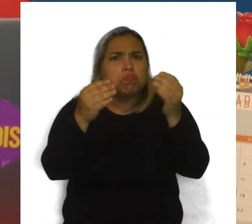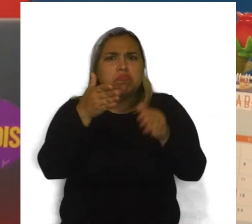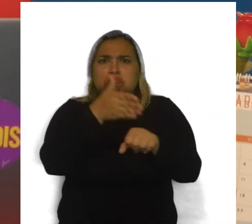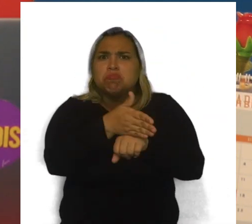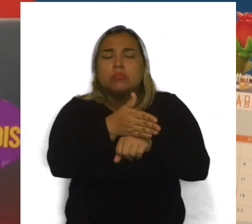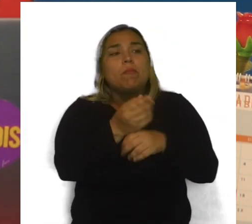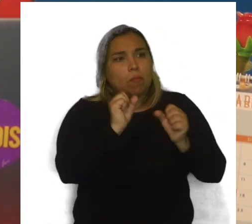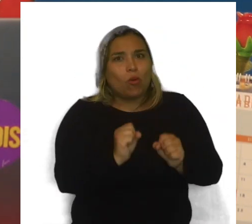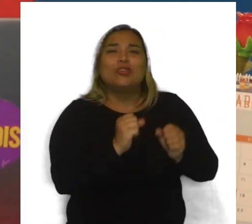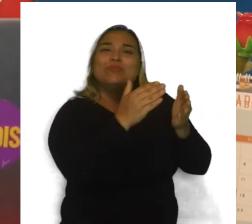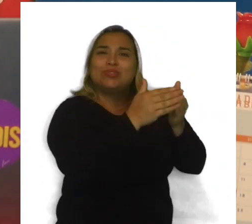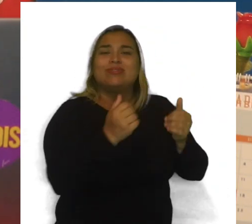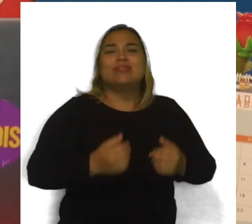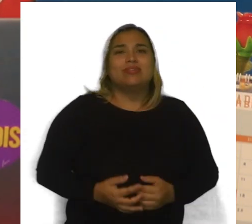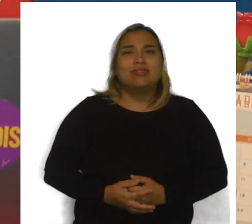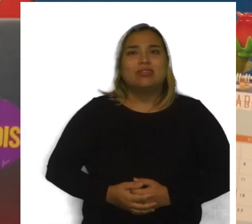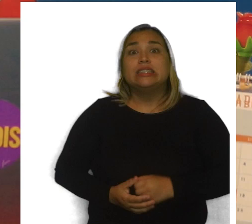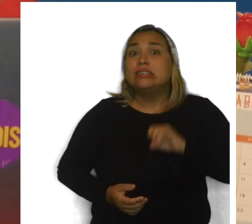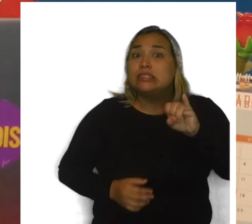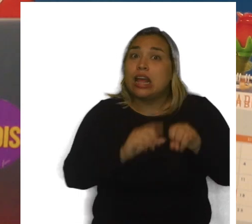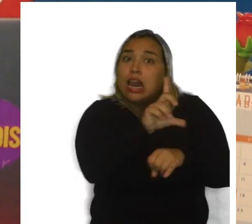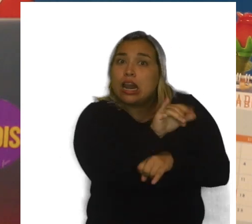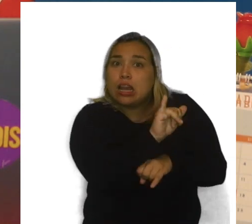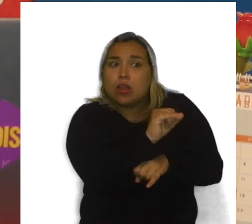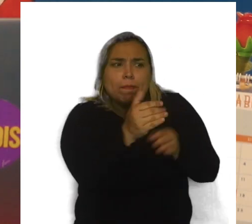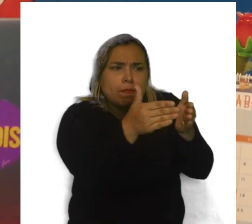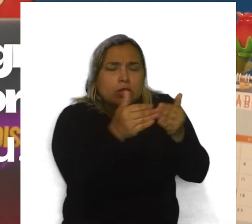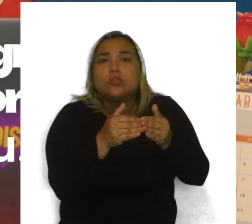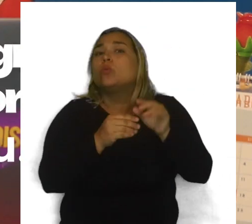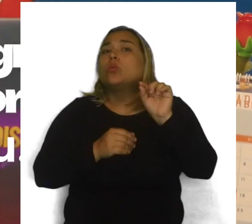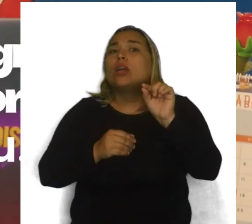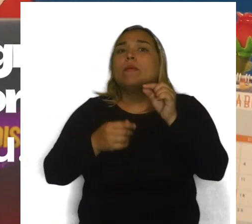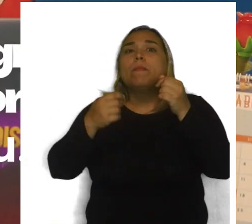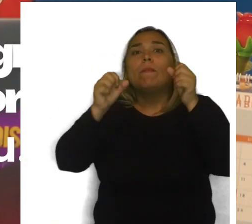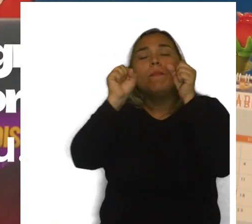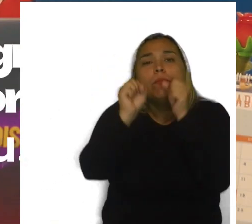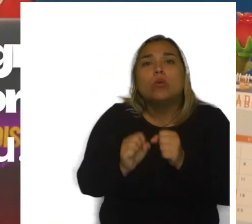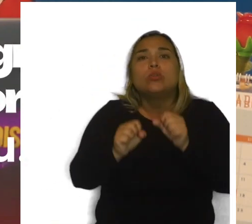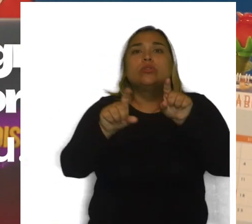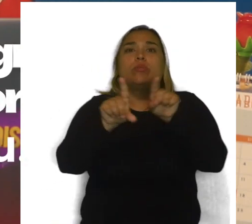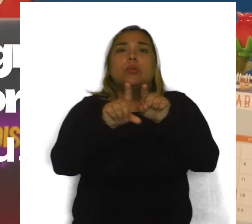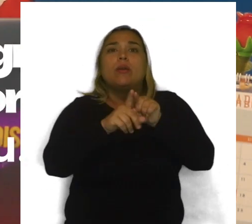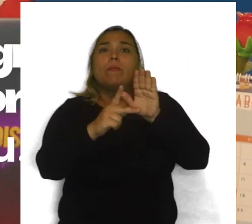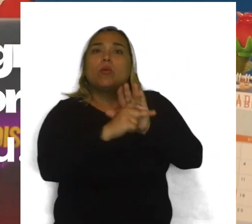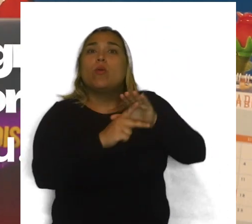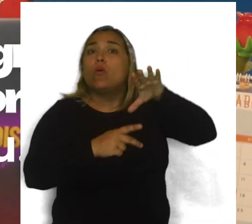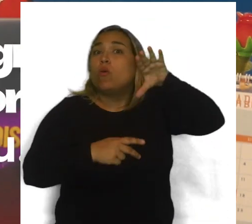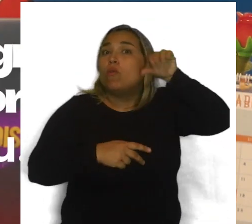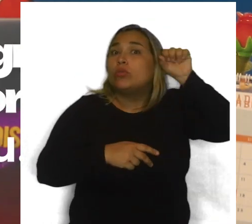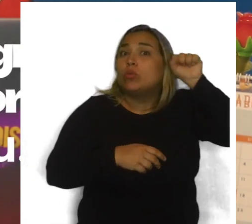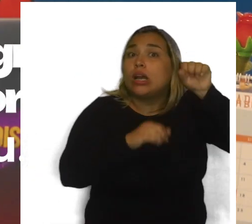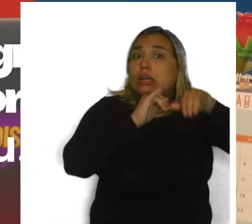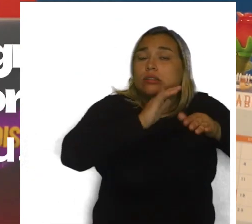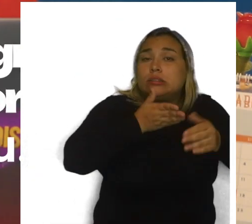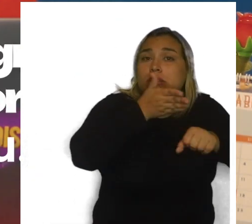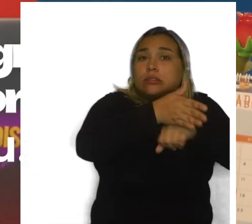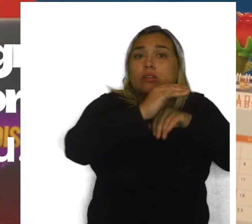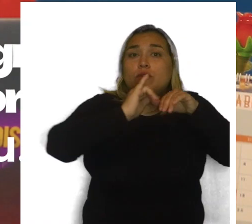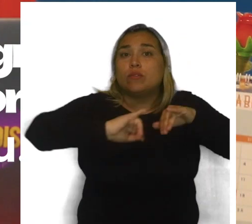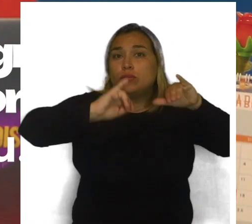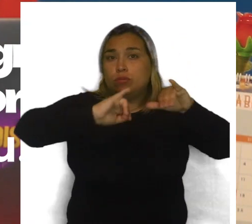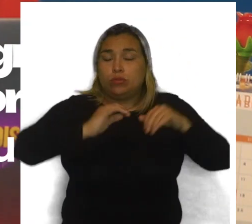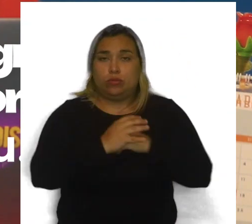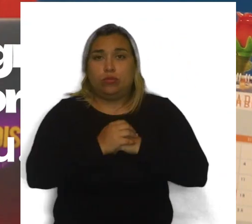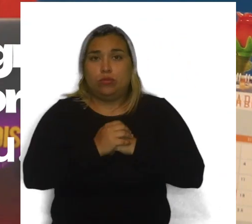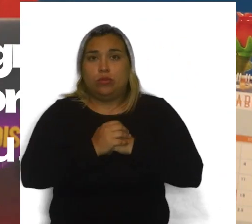acesso. Para fazer um pedido de LAI, o cidadão deve usar a plataforma integrada de ouvidoria e acesso à informação, se for